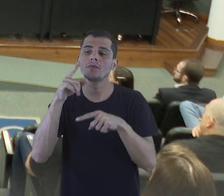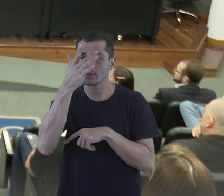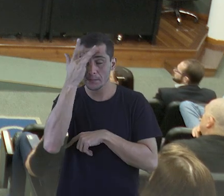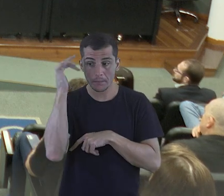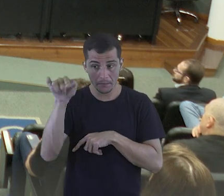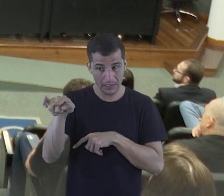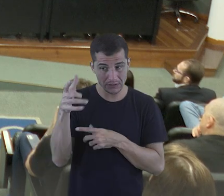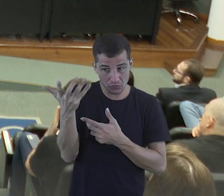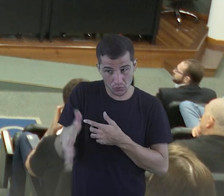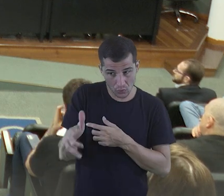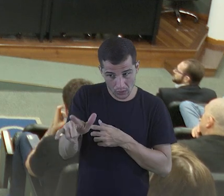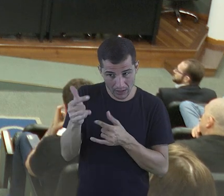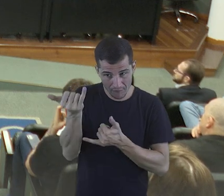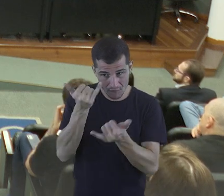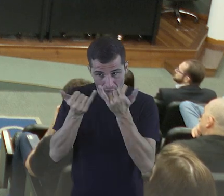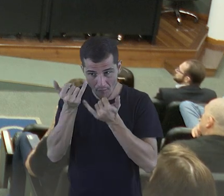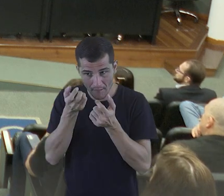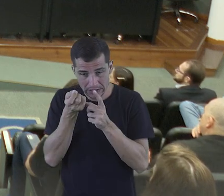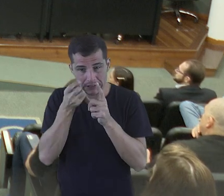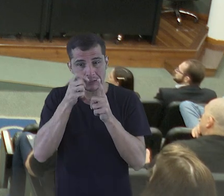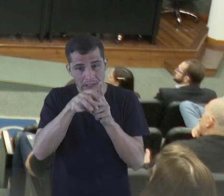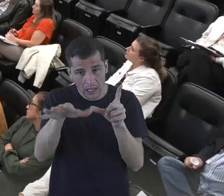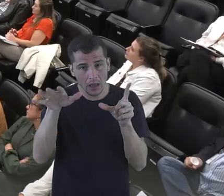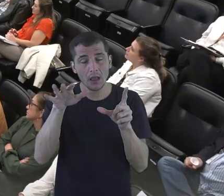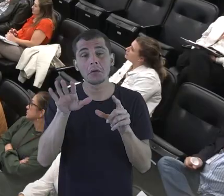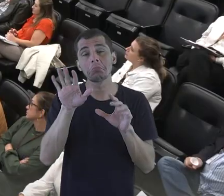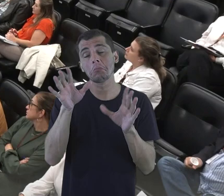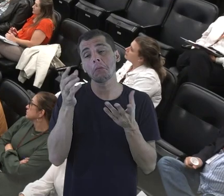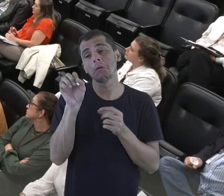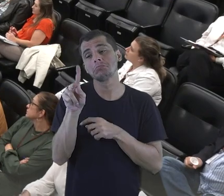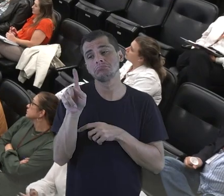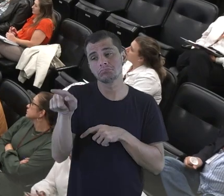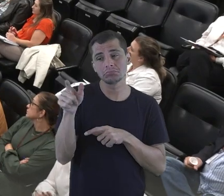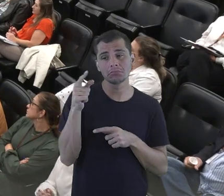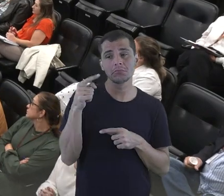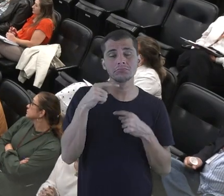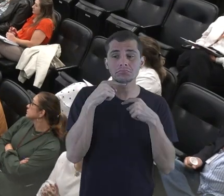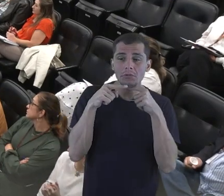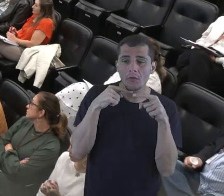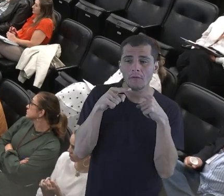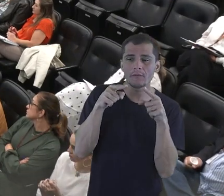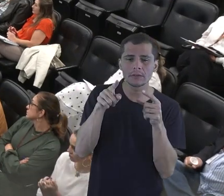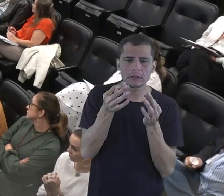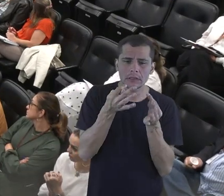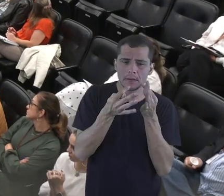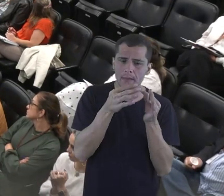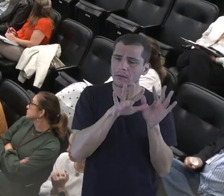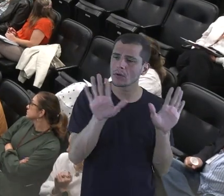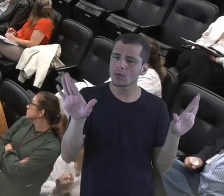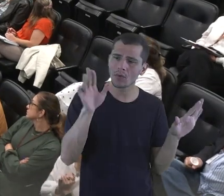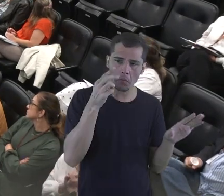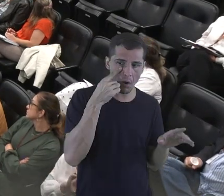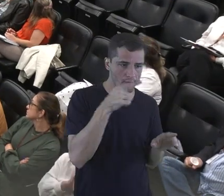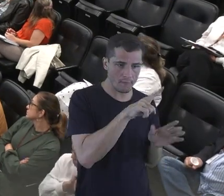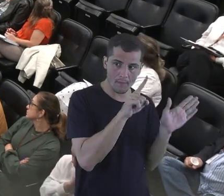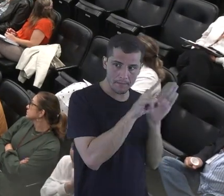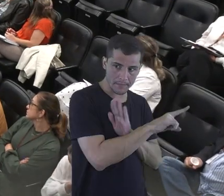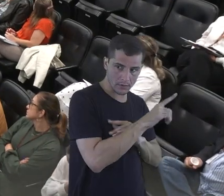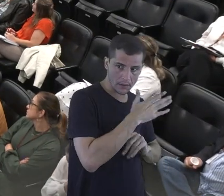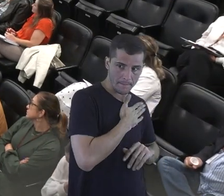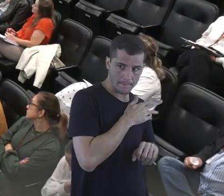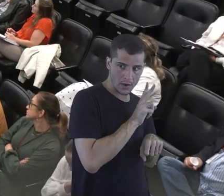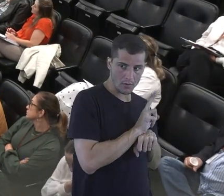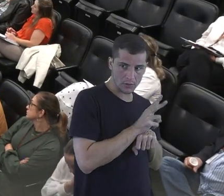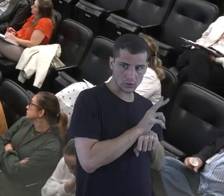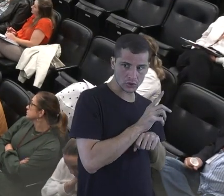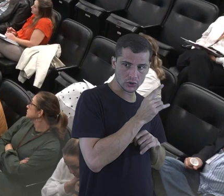obrigar ela a consentir? não você vai dizer então peraí se tem uma dúvida sobre esse tratamento deixa eu perguntar para quem? para a encarregada de